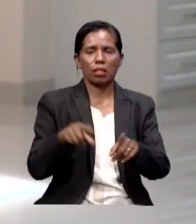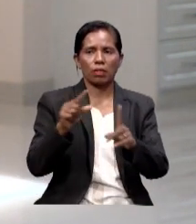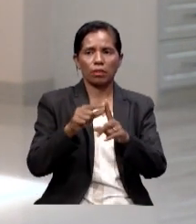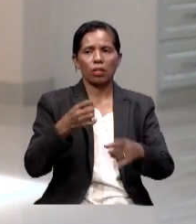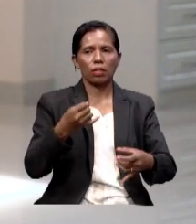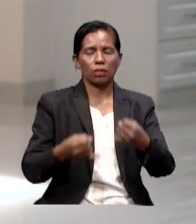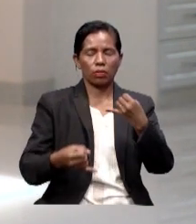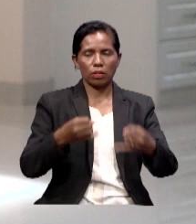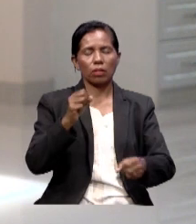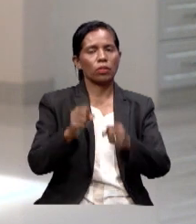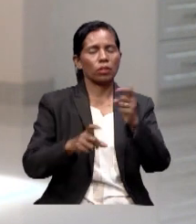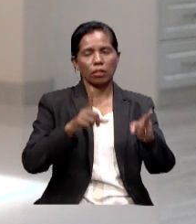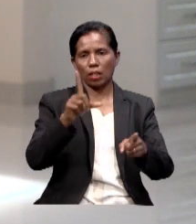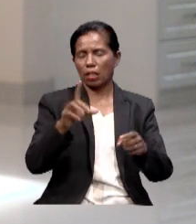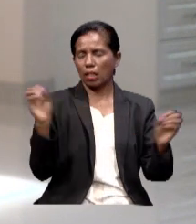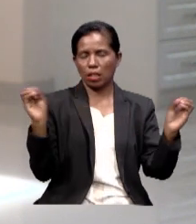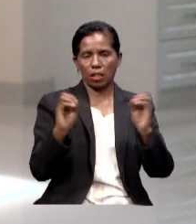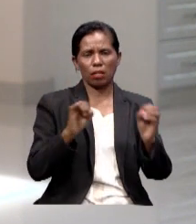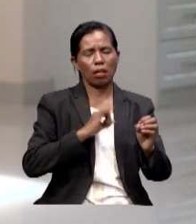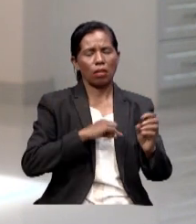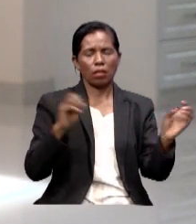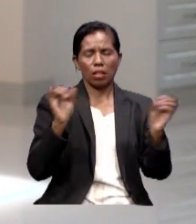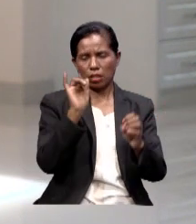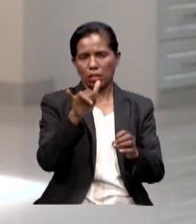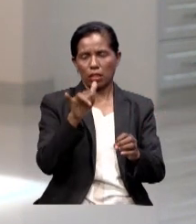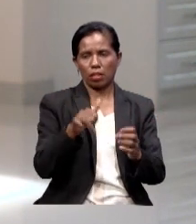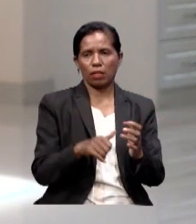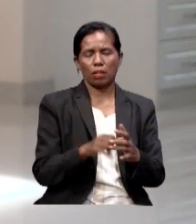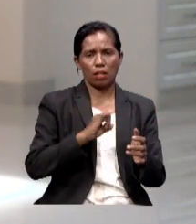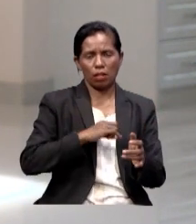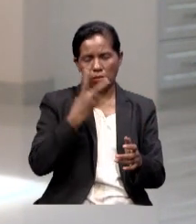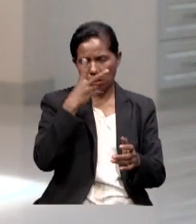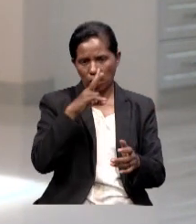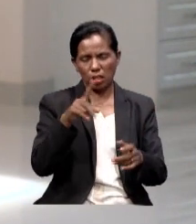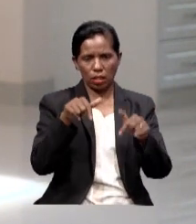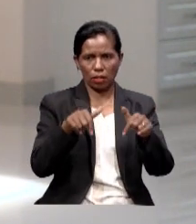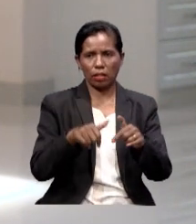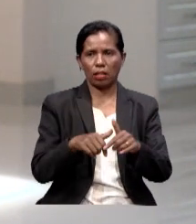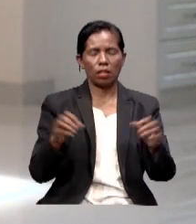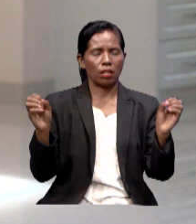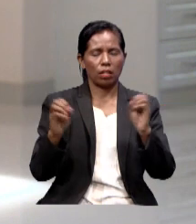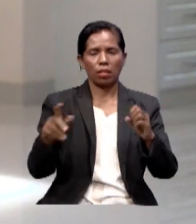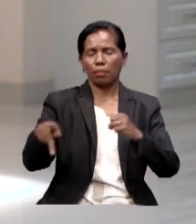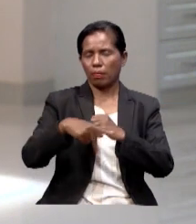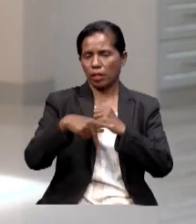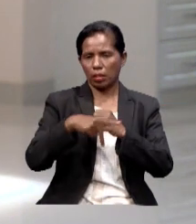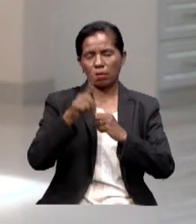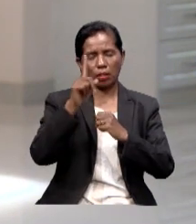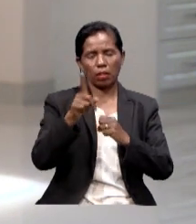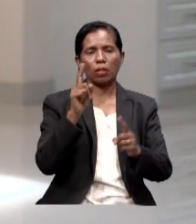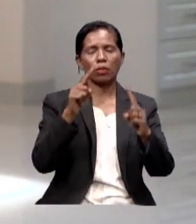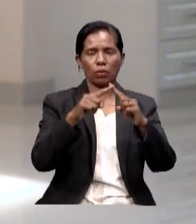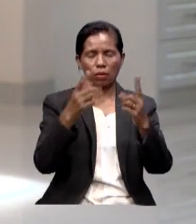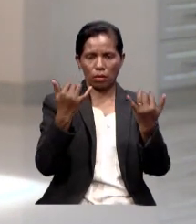justiça social ne la ia. Hau la concorra quedas e la hawaré ida ne nem partido ida. To agora, hau sudah kare